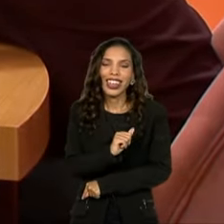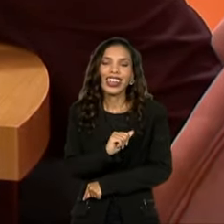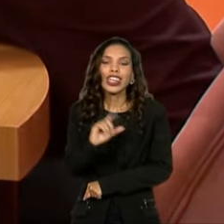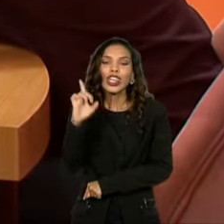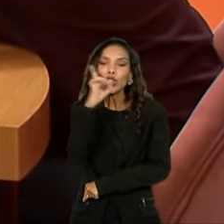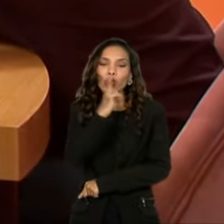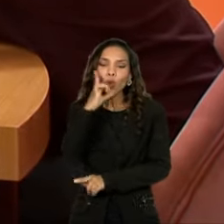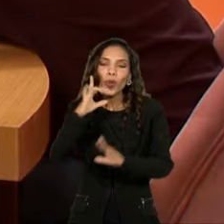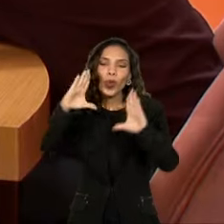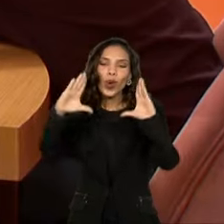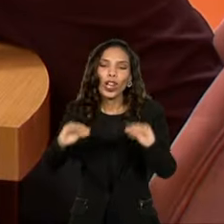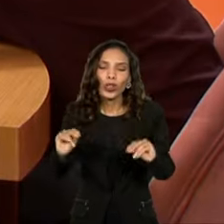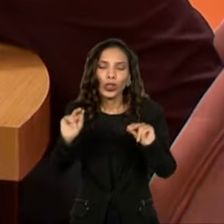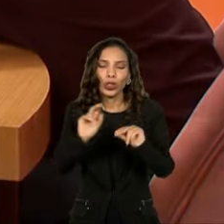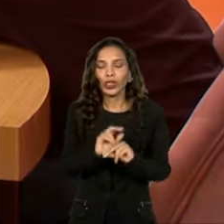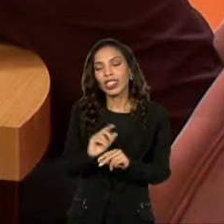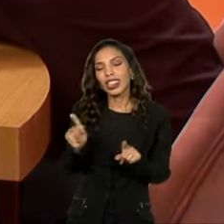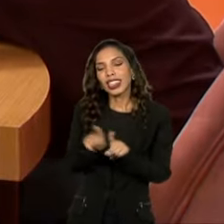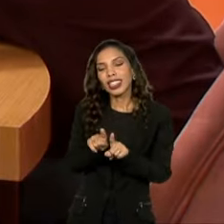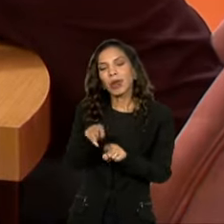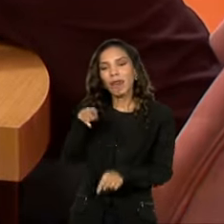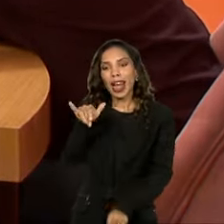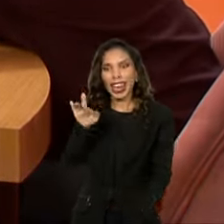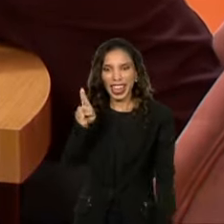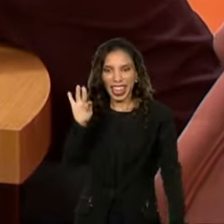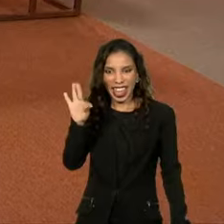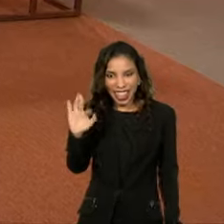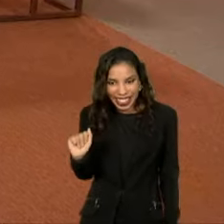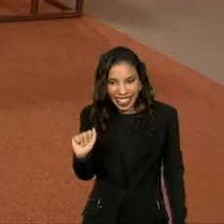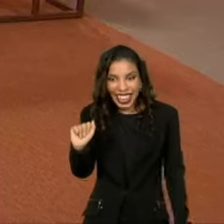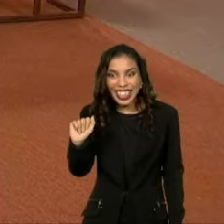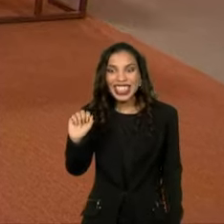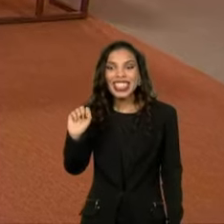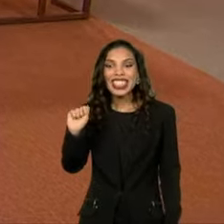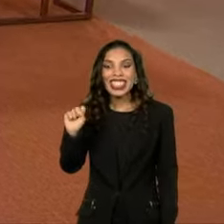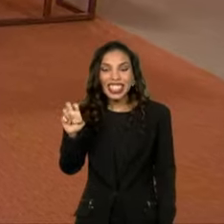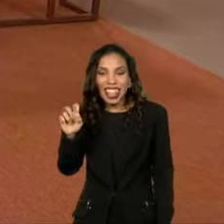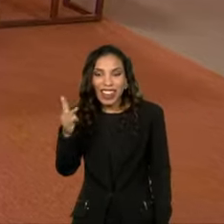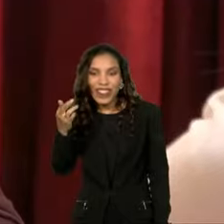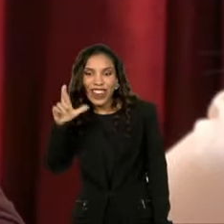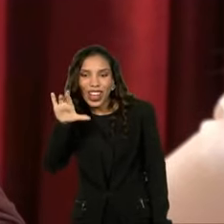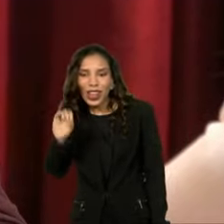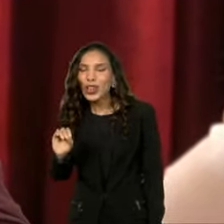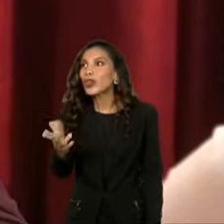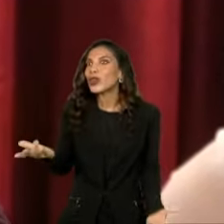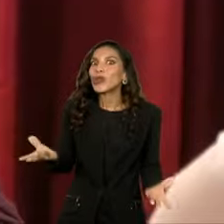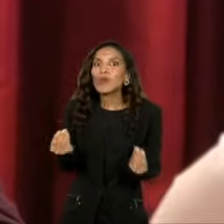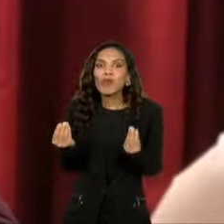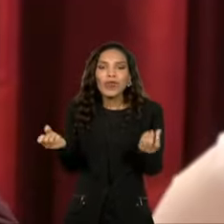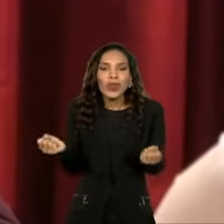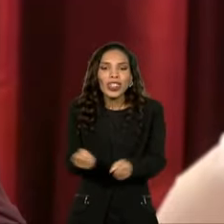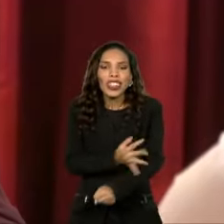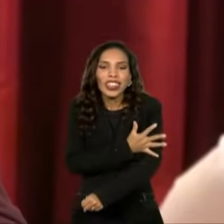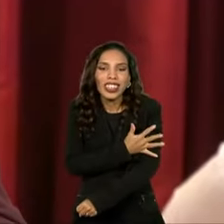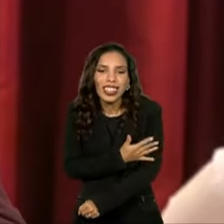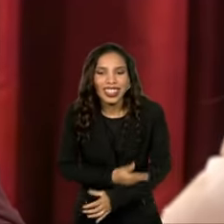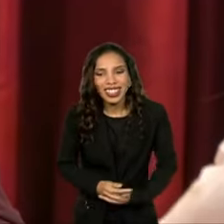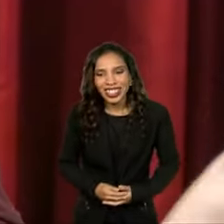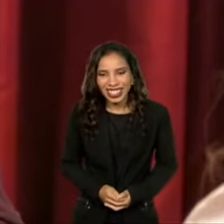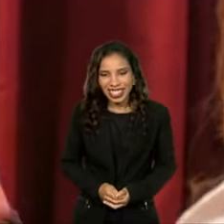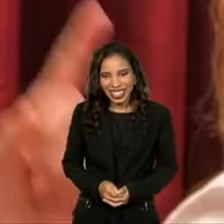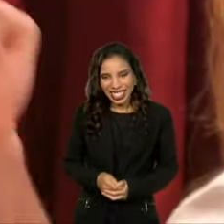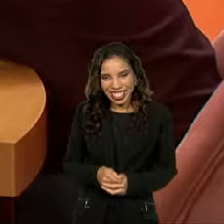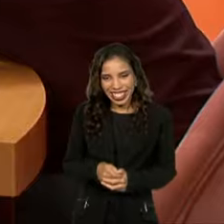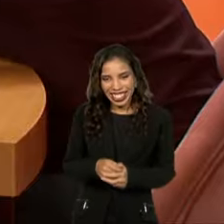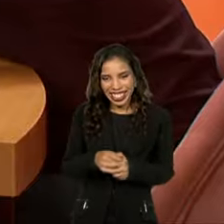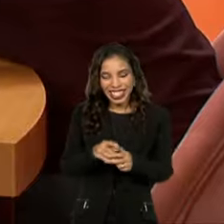Domingo à Noite, que eu tô no elenco com a Marieta Severo. Vamos. Nossa, assistir. Elencaço. Muito, muito, muito, muito emocionante. Tô rapidinho assim no filme, mas tô não lá. Faz mais, tá